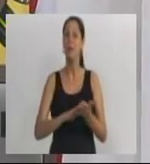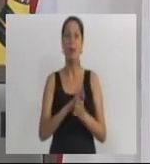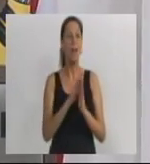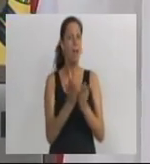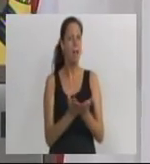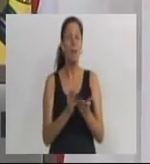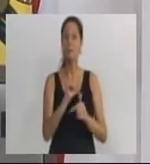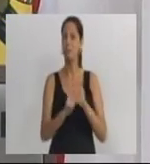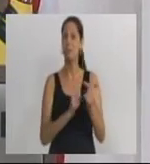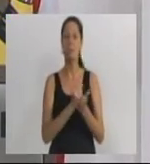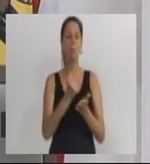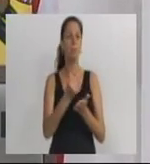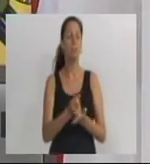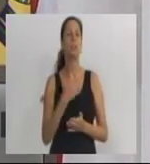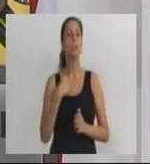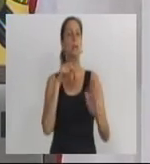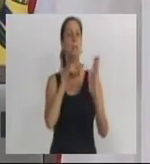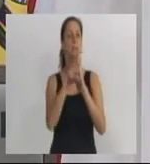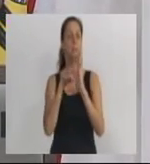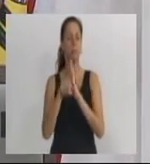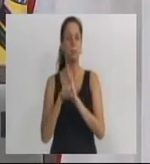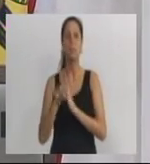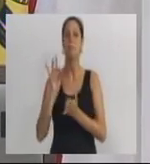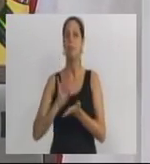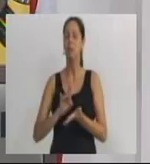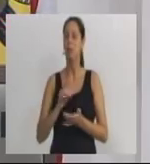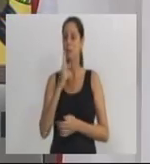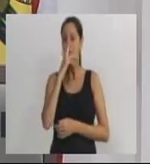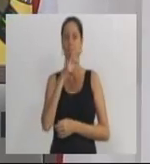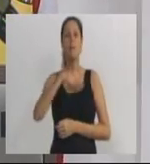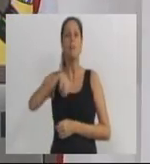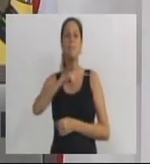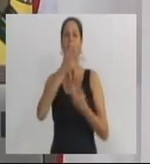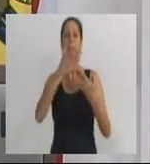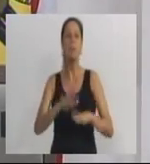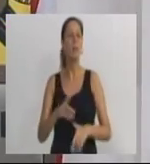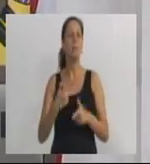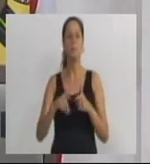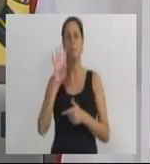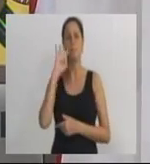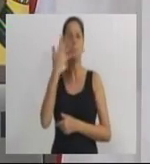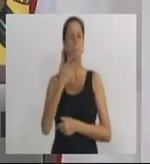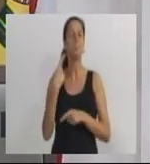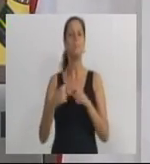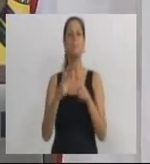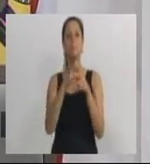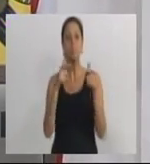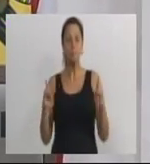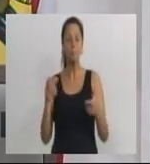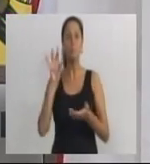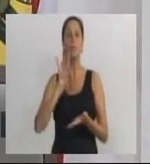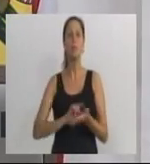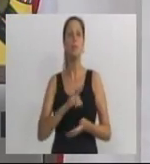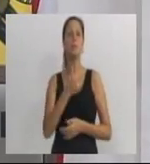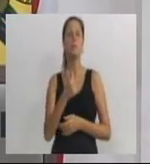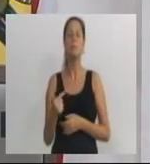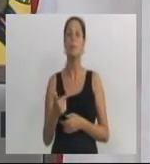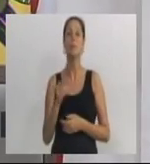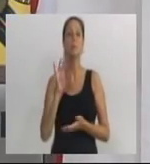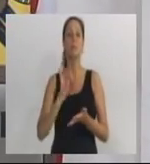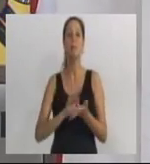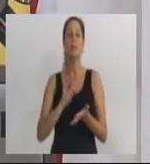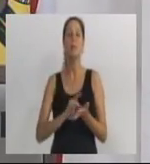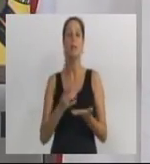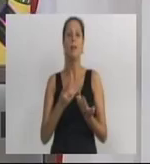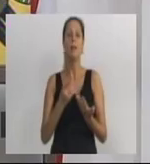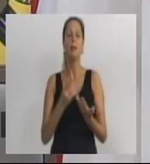dos cobradores, e não senti o interesse de resolver de forma breve sequer a condição da maioria de não ter sequer o banco e o espaço adequado para exercerem o seu